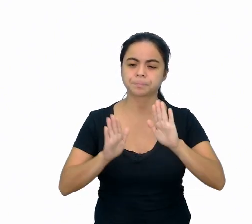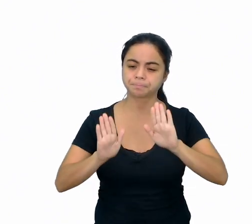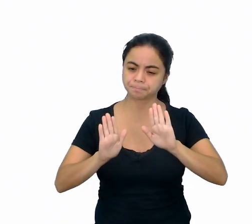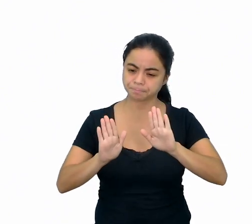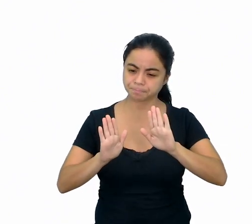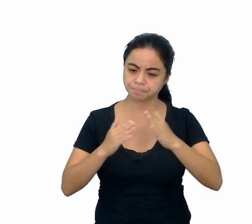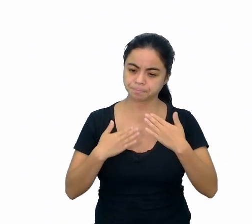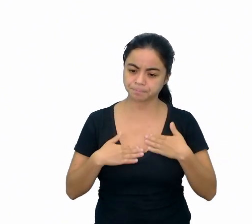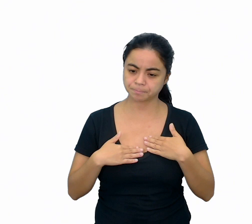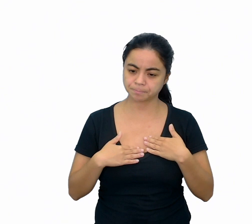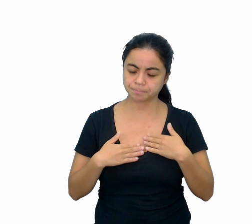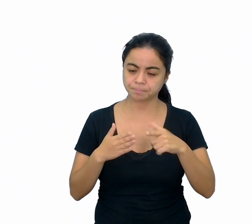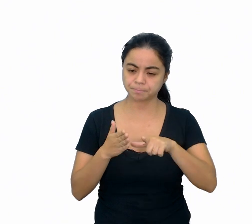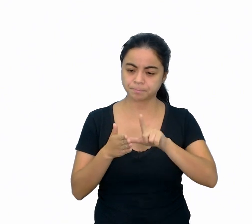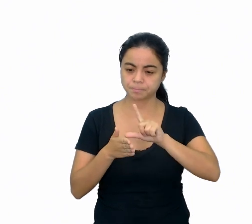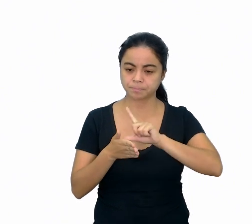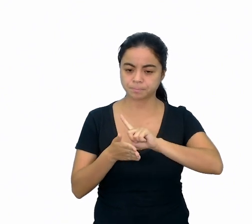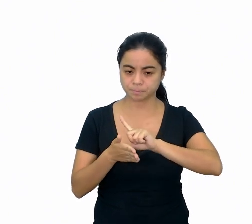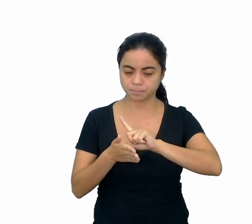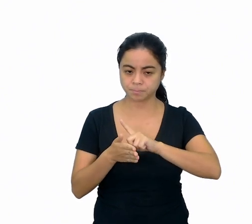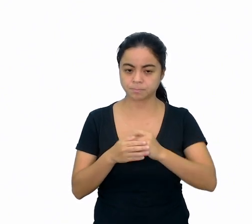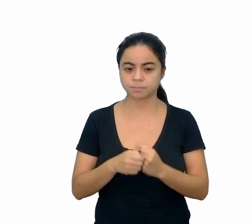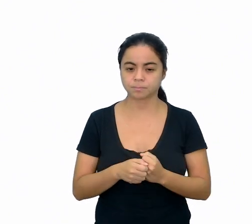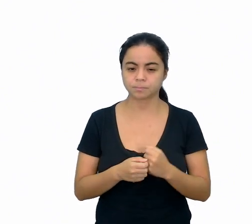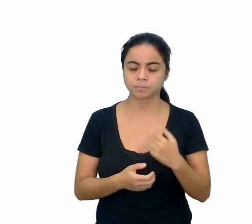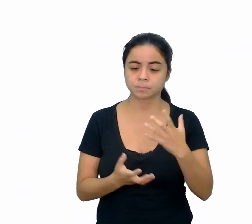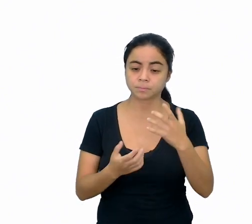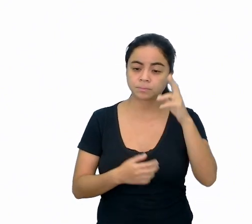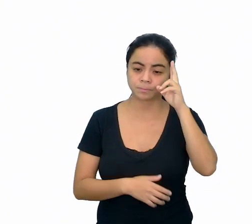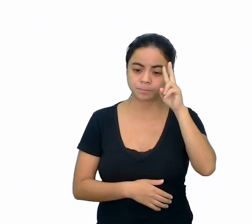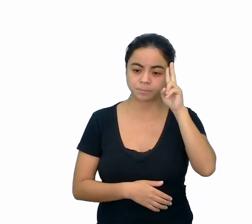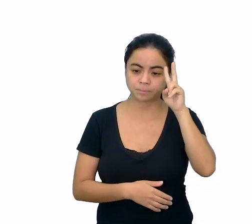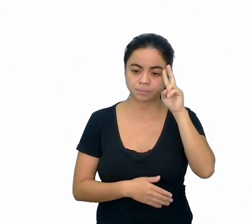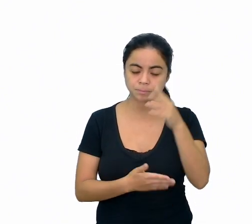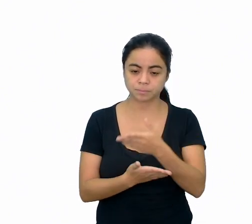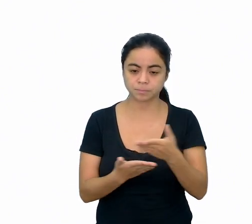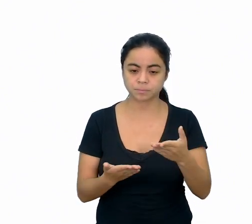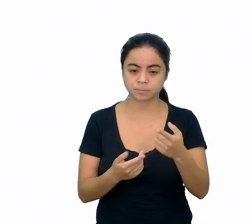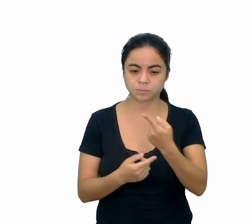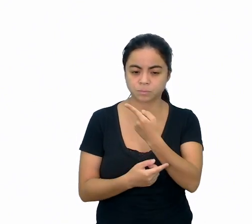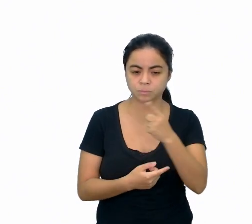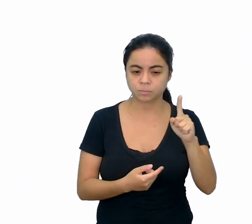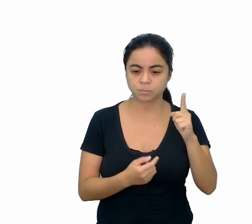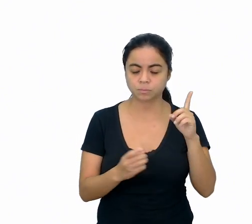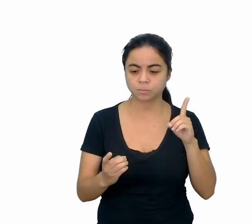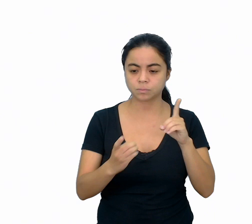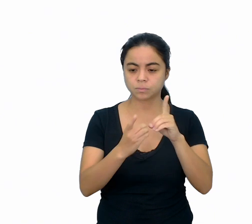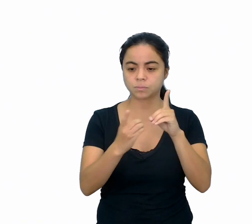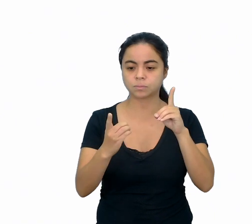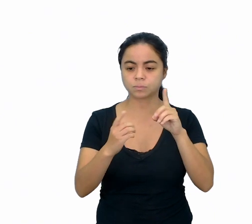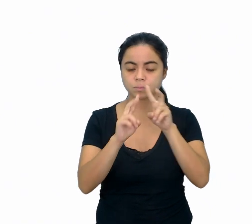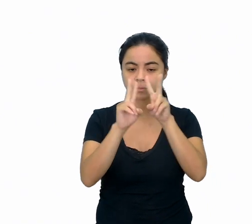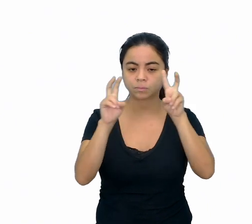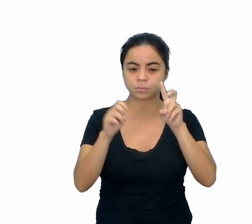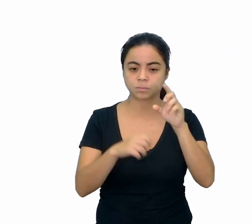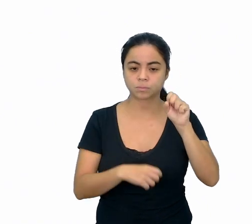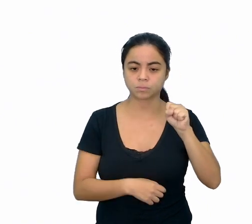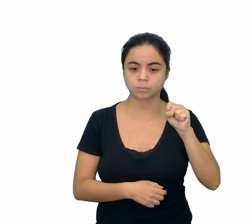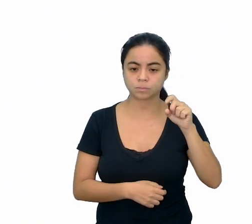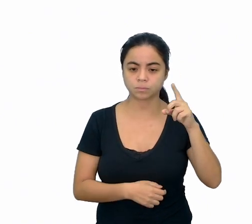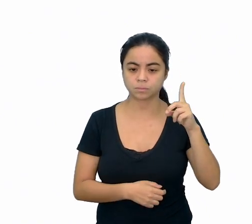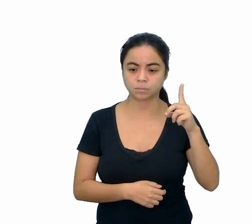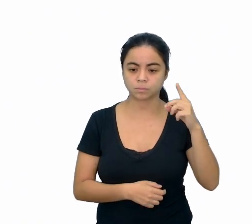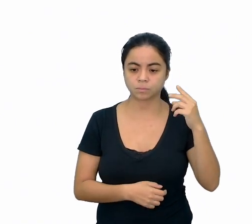antes de falar dos objetivos, gostaria de lembrar que em nosso último encontro falamos sobre a sequência